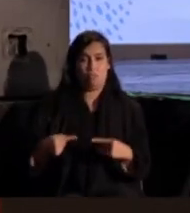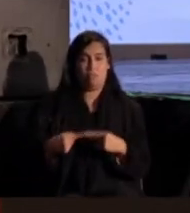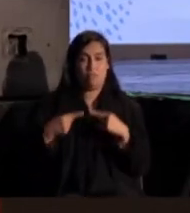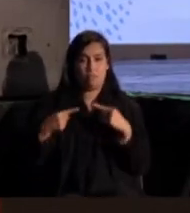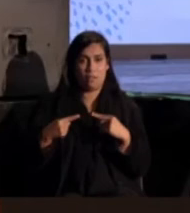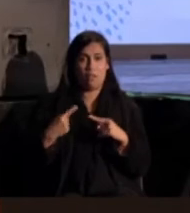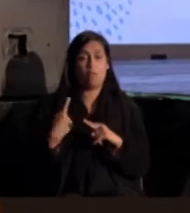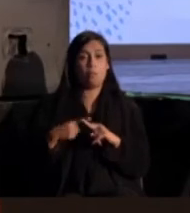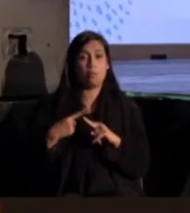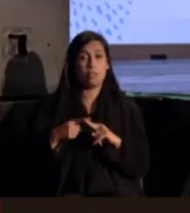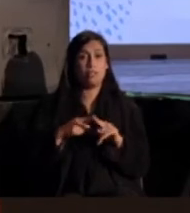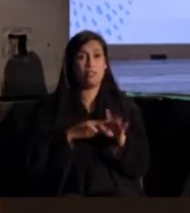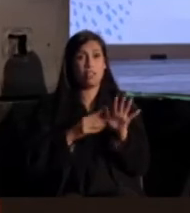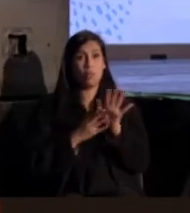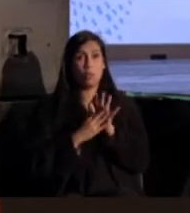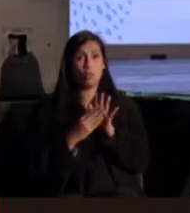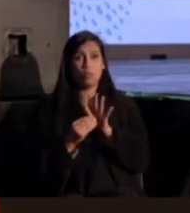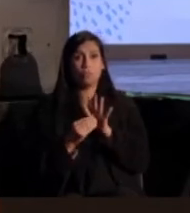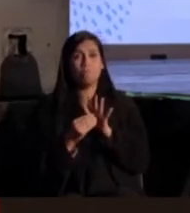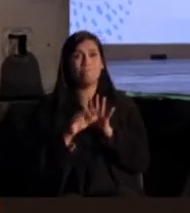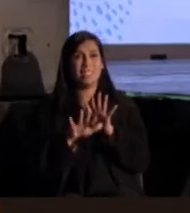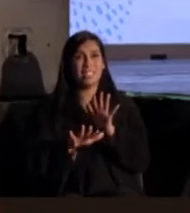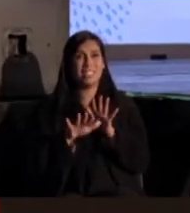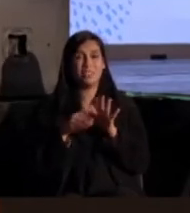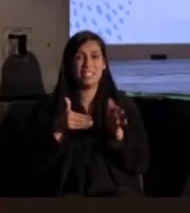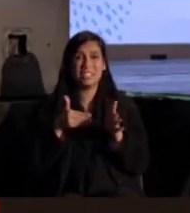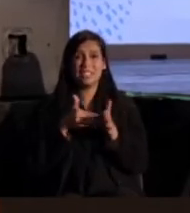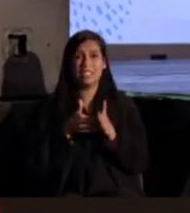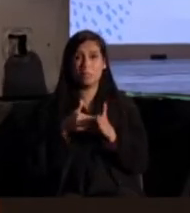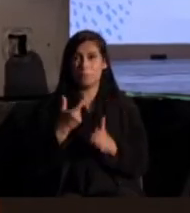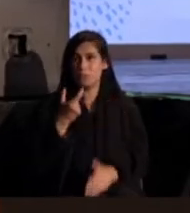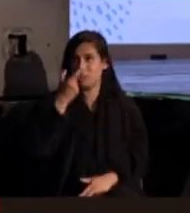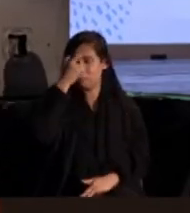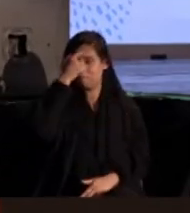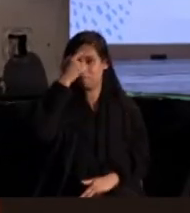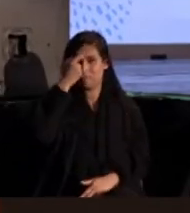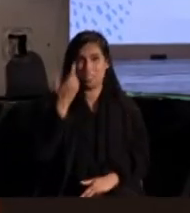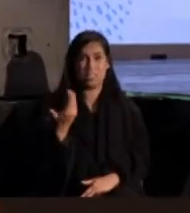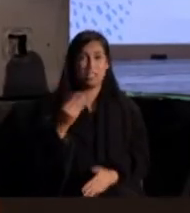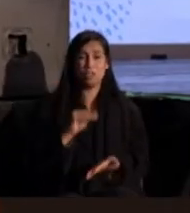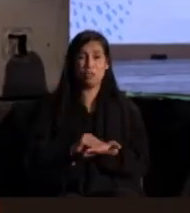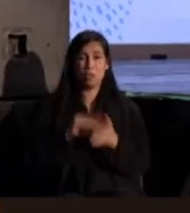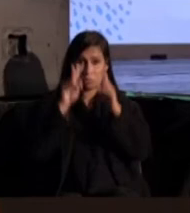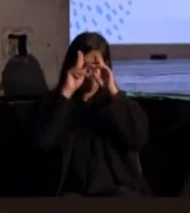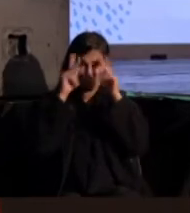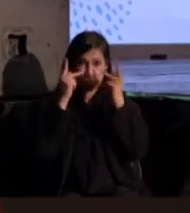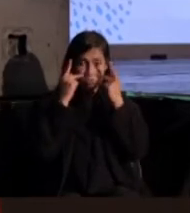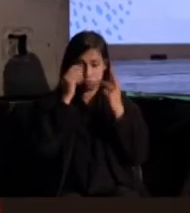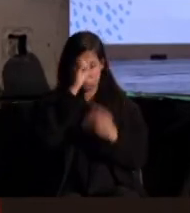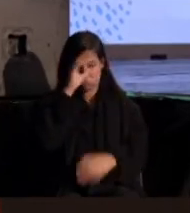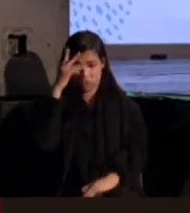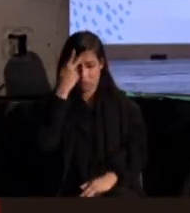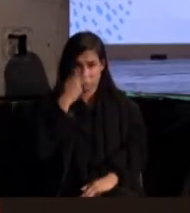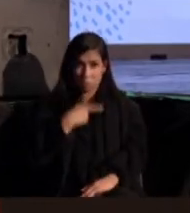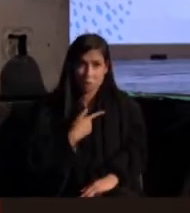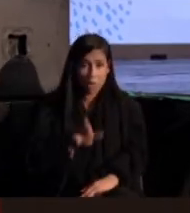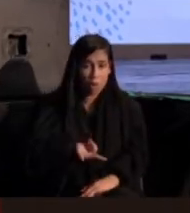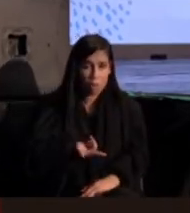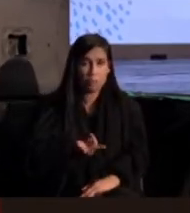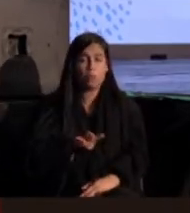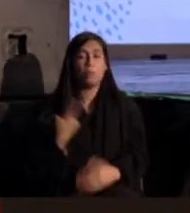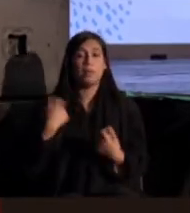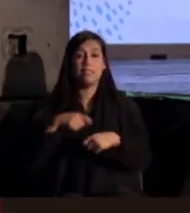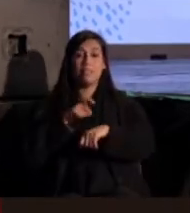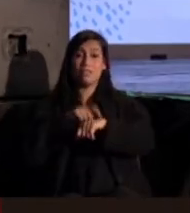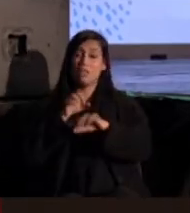a conexão e um autorreconhecimento e o autoconhecimento. Então, assim, ter tempo